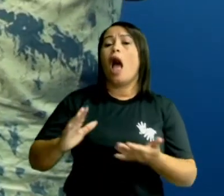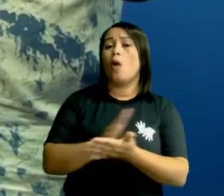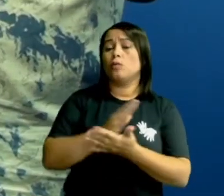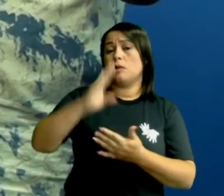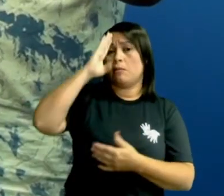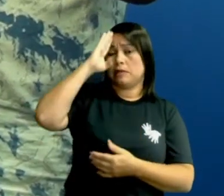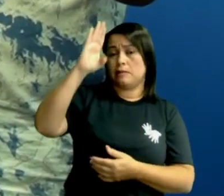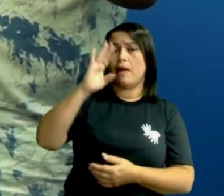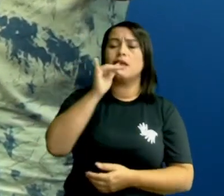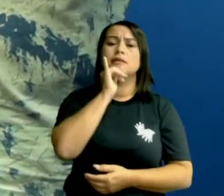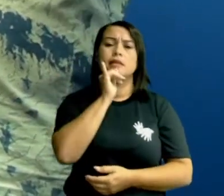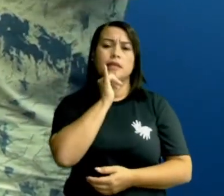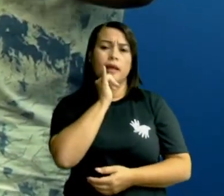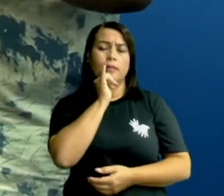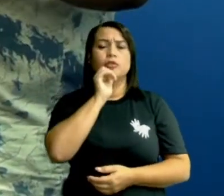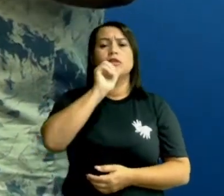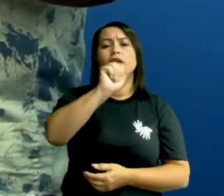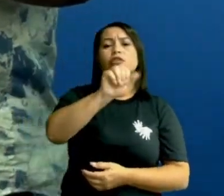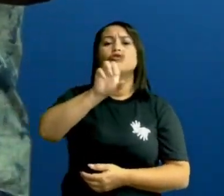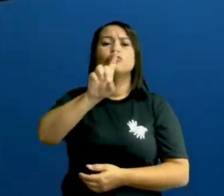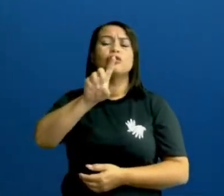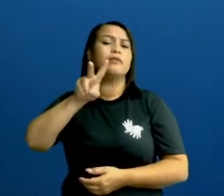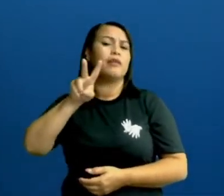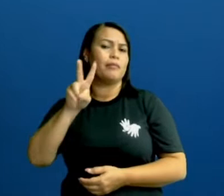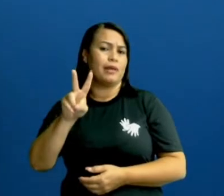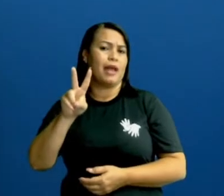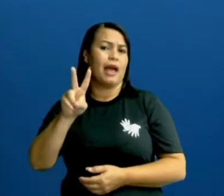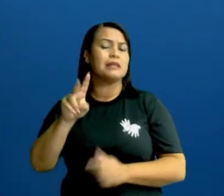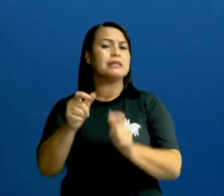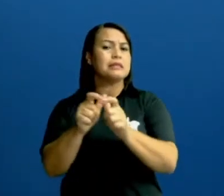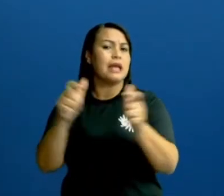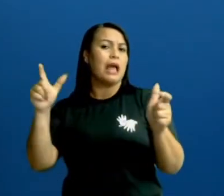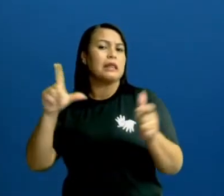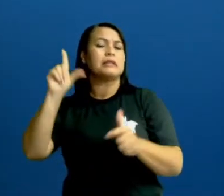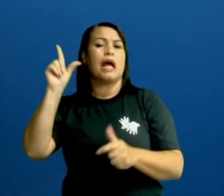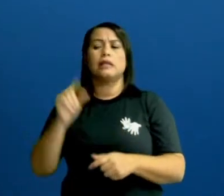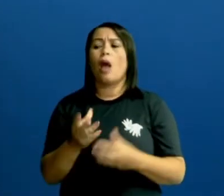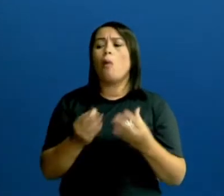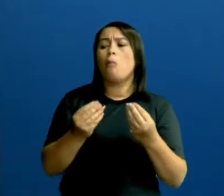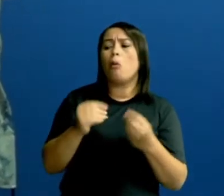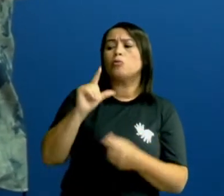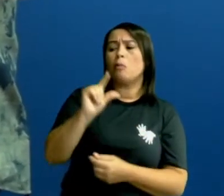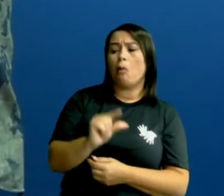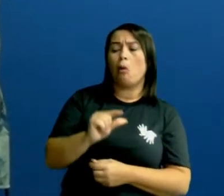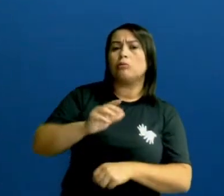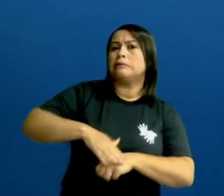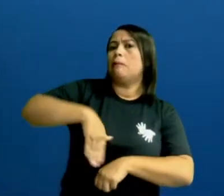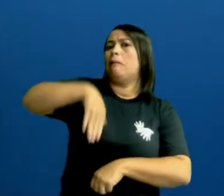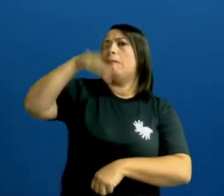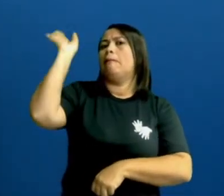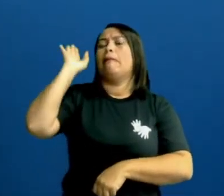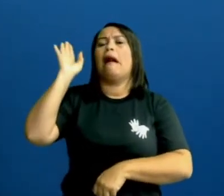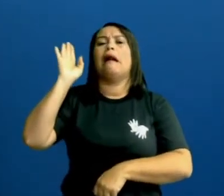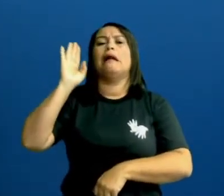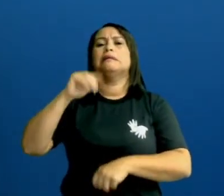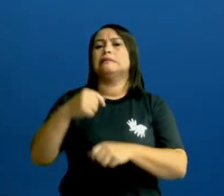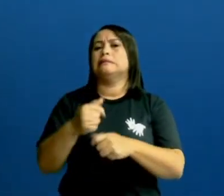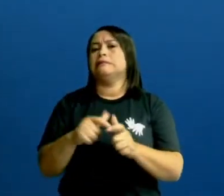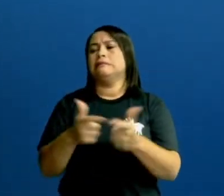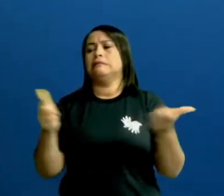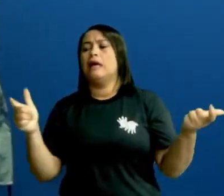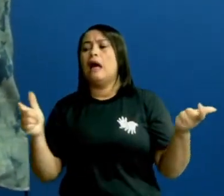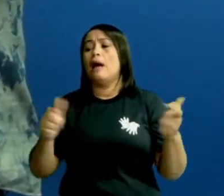Os principais exemplos de adjuntos adverbiais de intensidade: muito, pouco, demais,